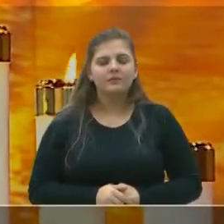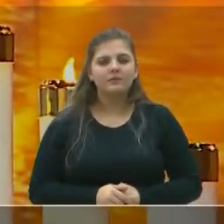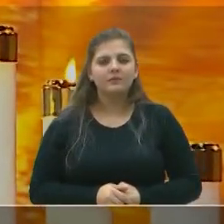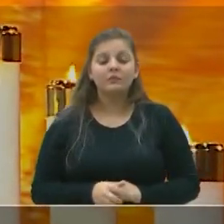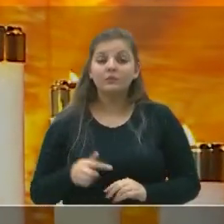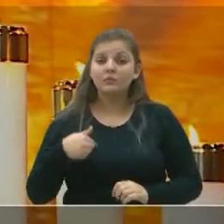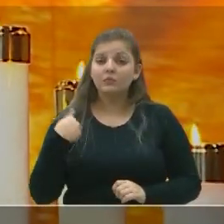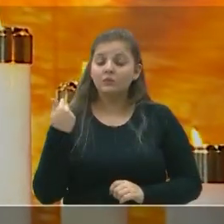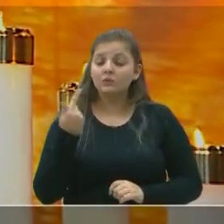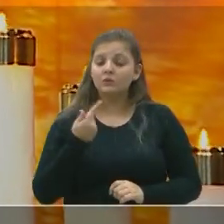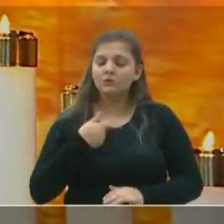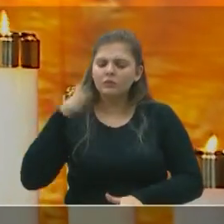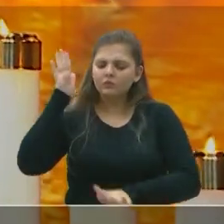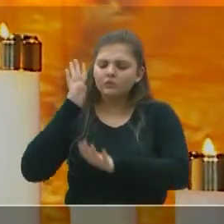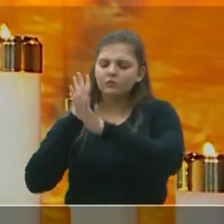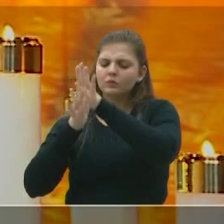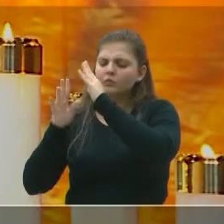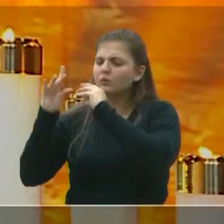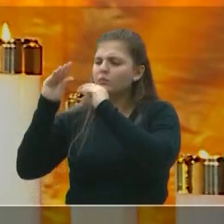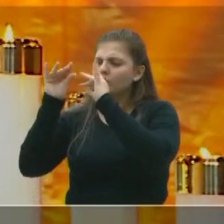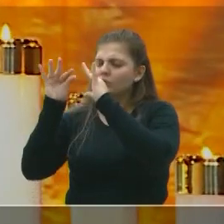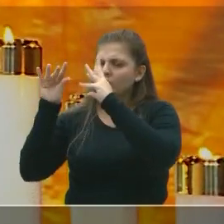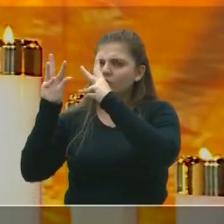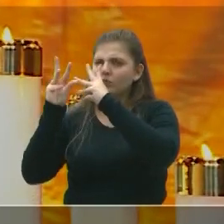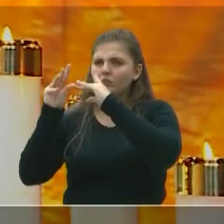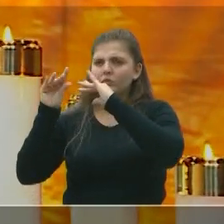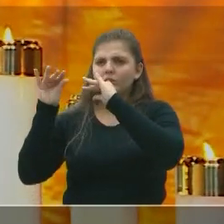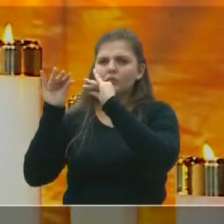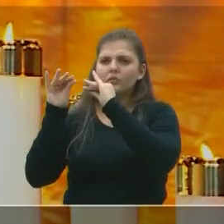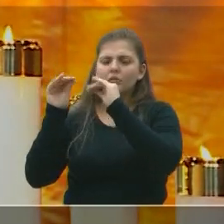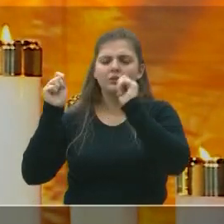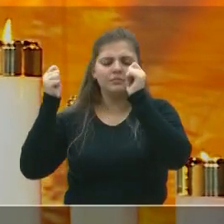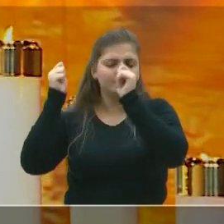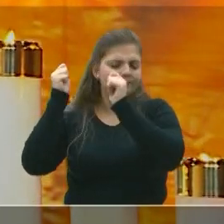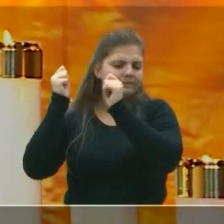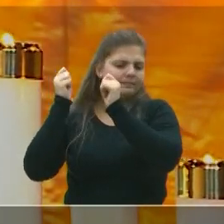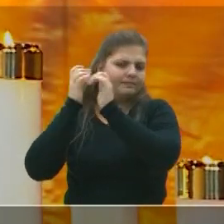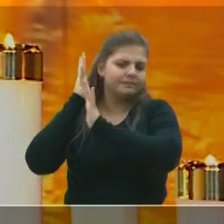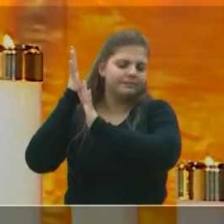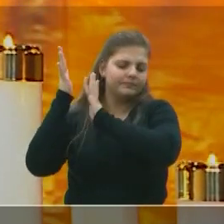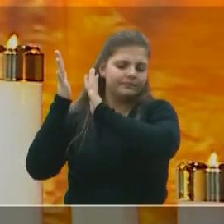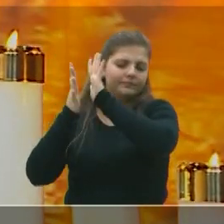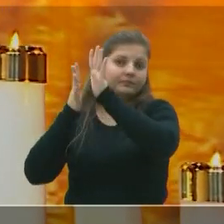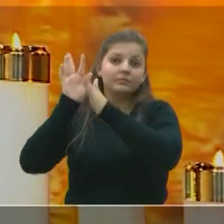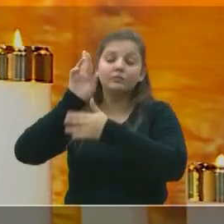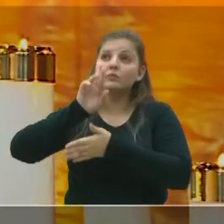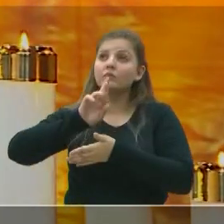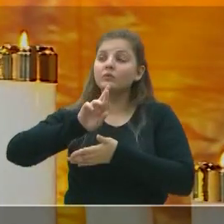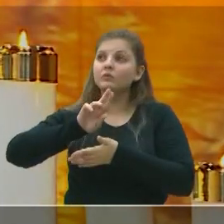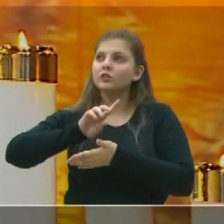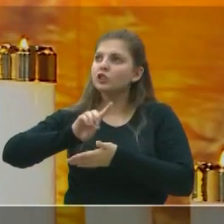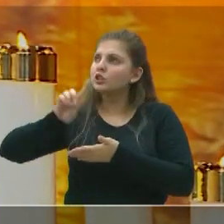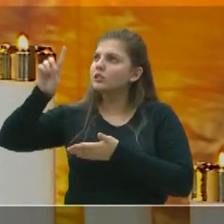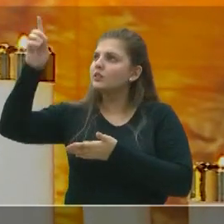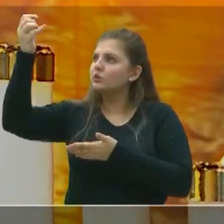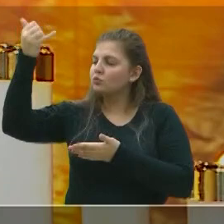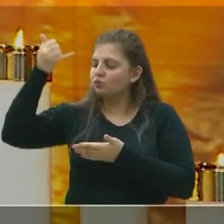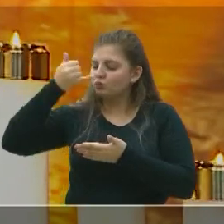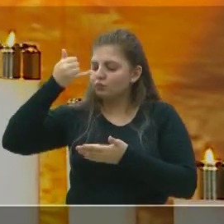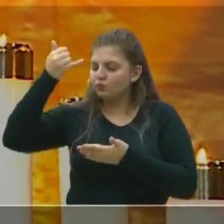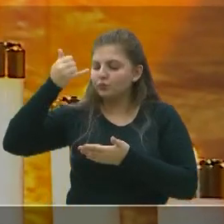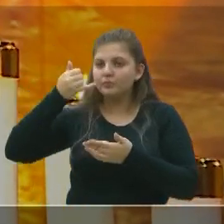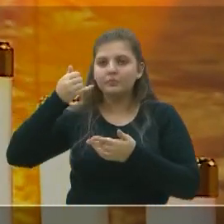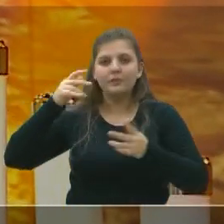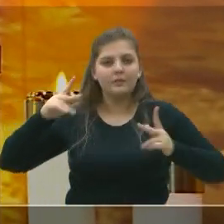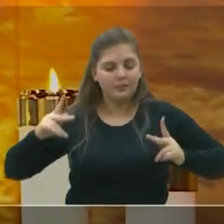Aleluia. Nós vamos ouvir o soar da trombeta, o clamor da voz de Deus sobre